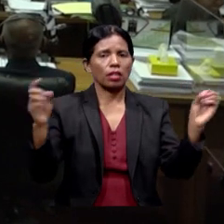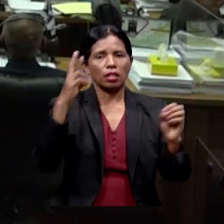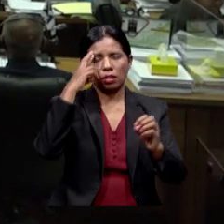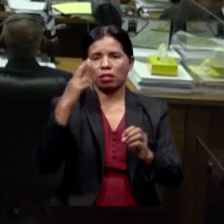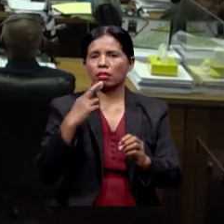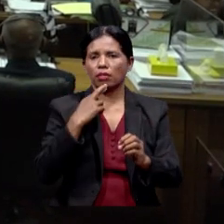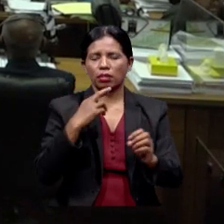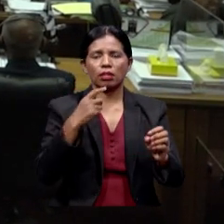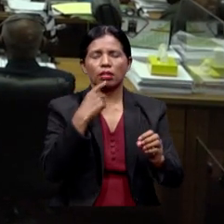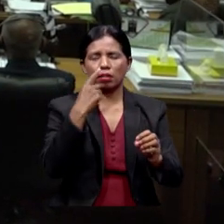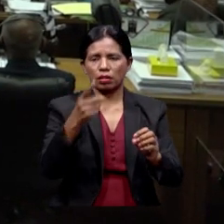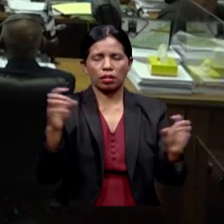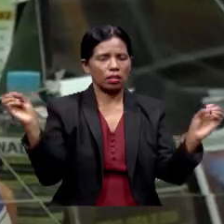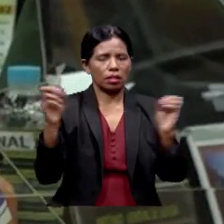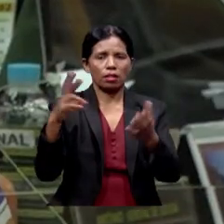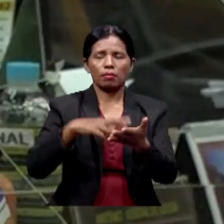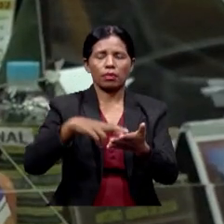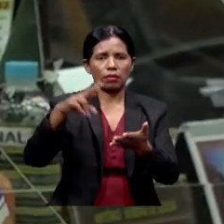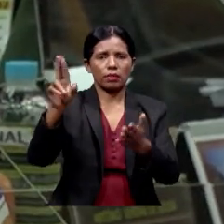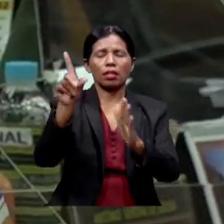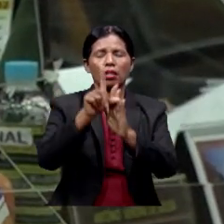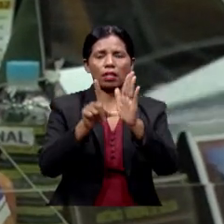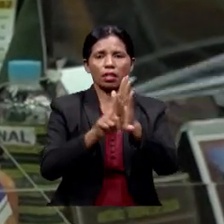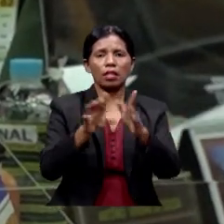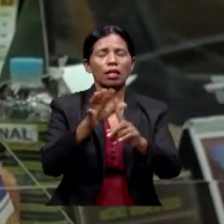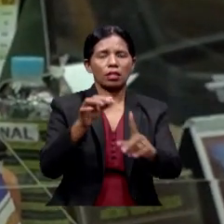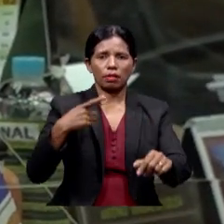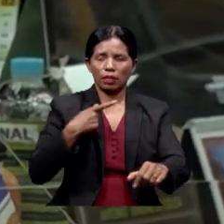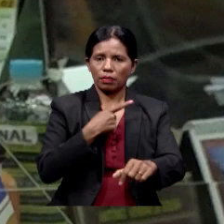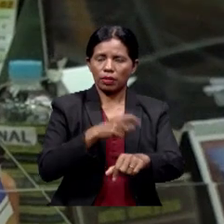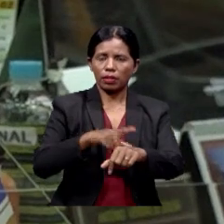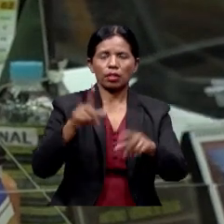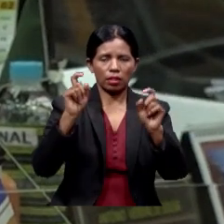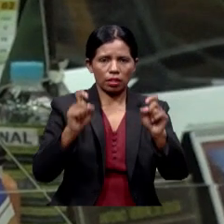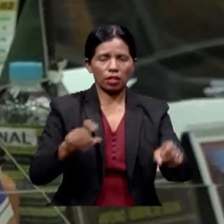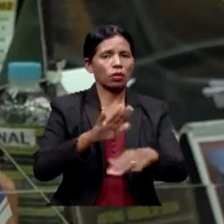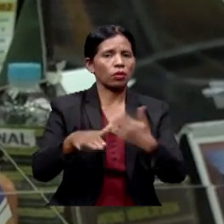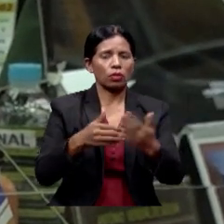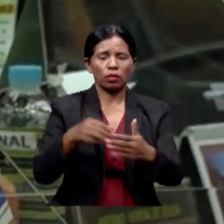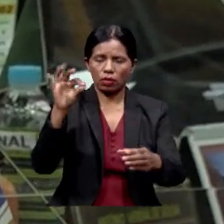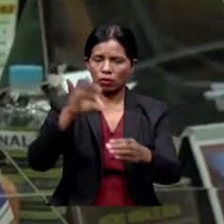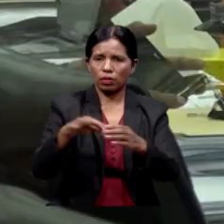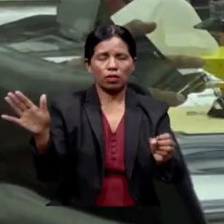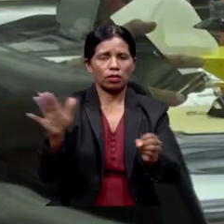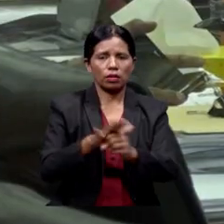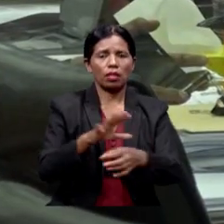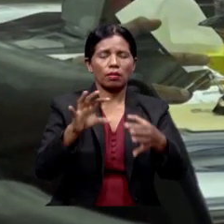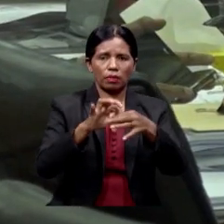Ramos Horta afirma, nia sei la promulga lei eleição parlamentar, tamba tem que ir a maioria absoluta, russi membro